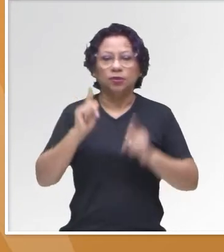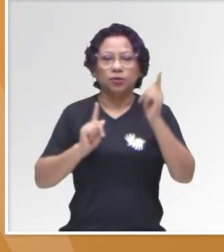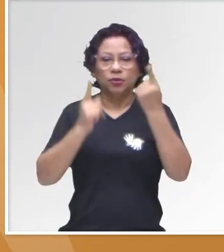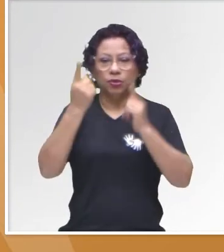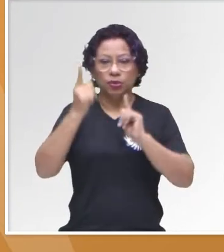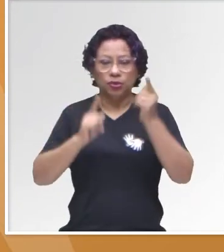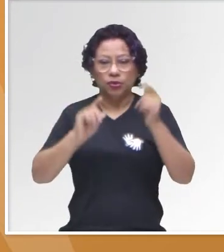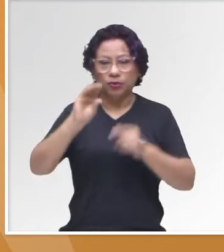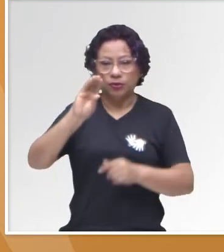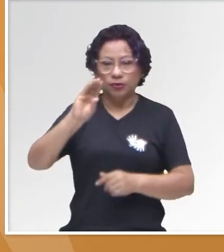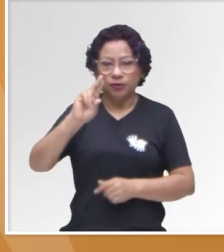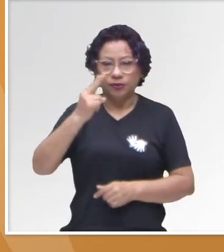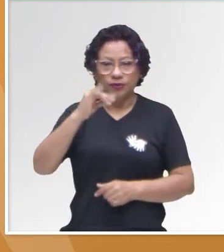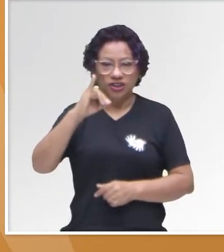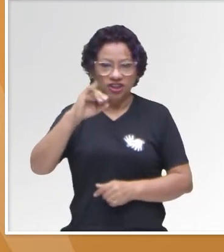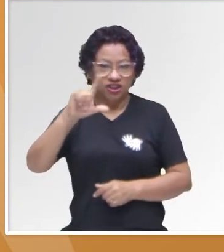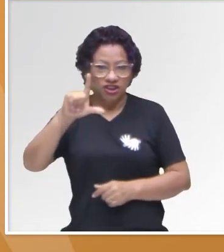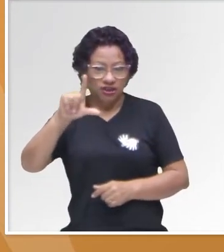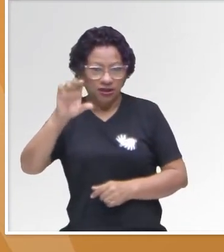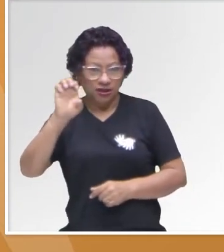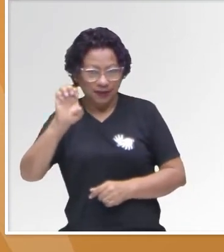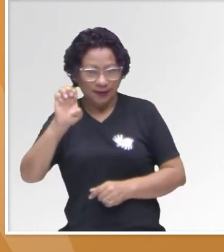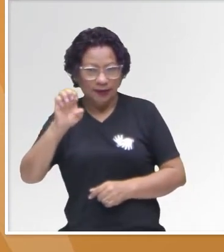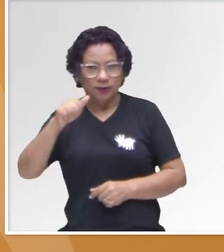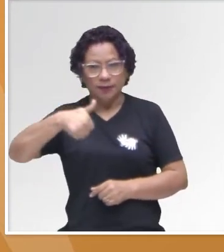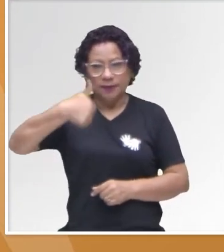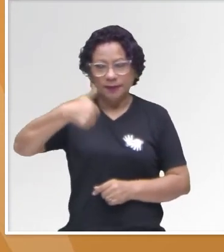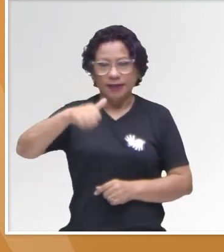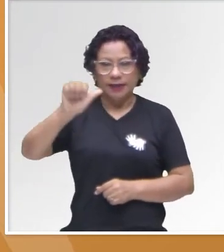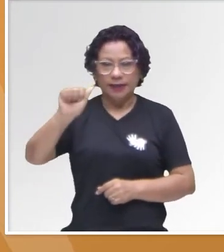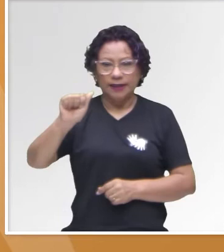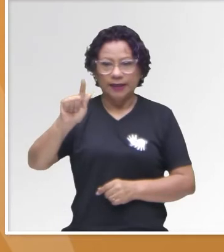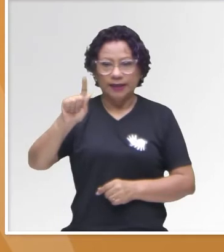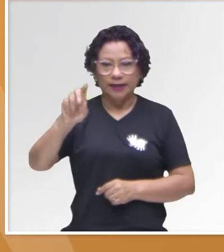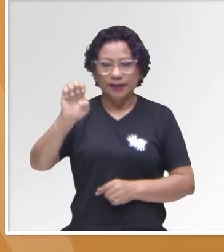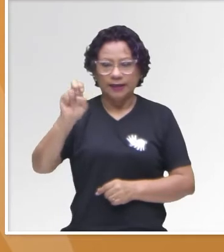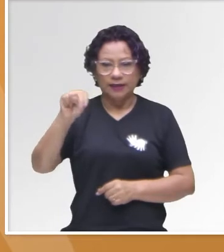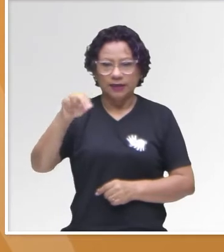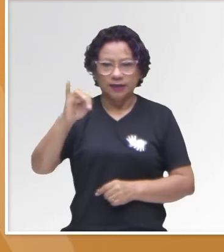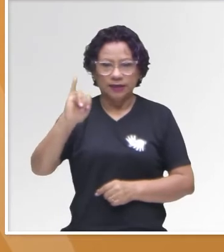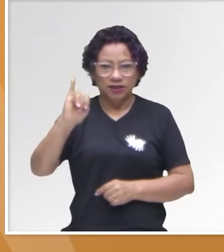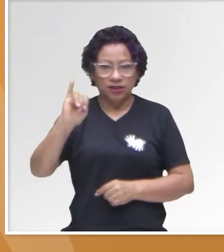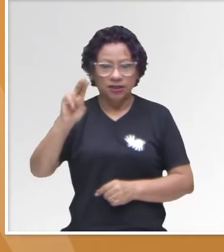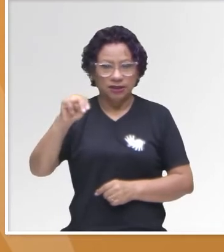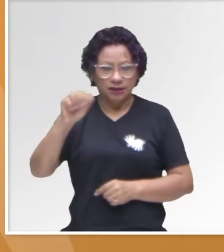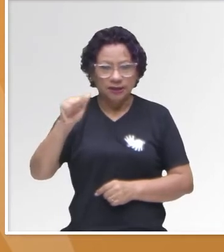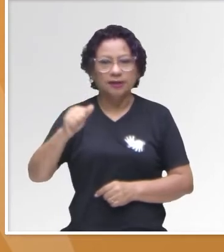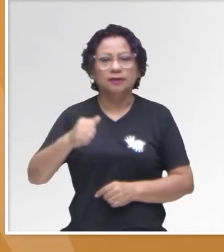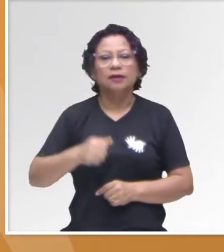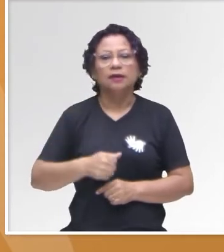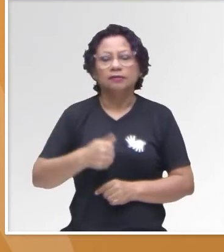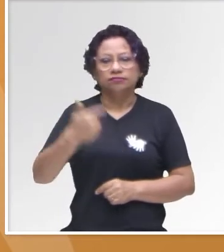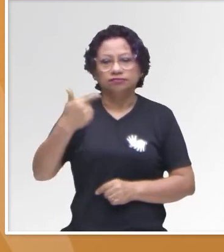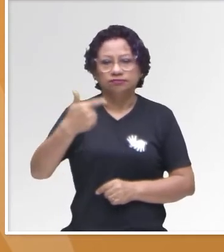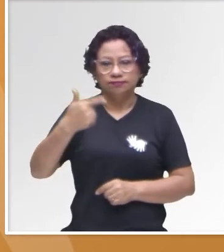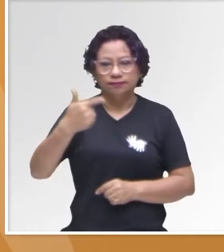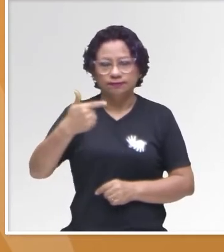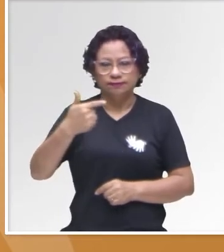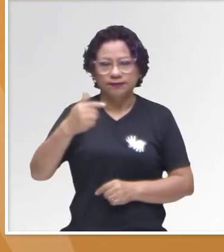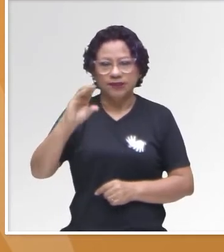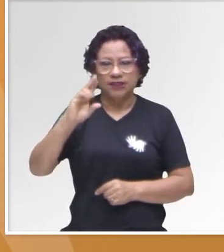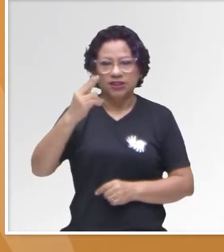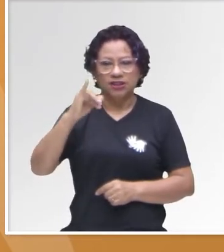algumas imagens para representar cada um desses lugares. E também nós temos aí a cidade do México, né, que é